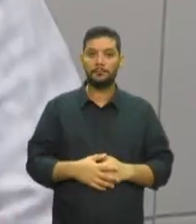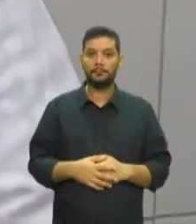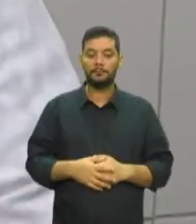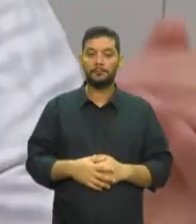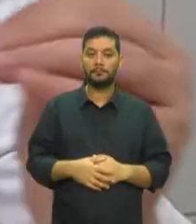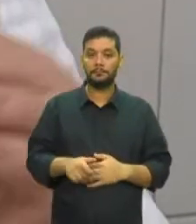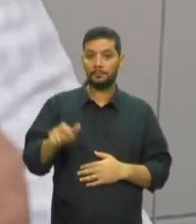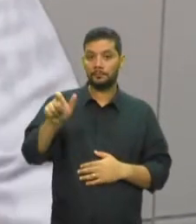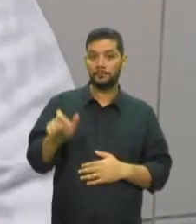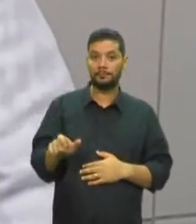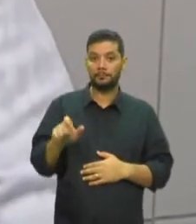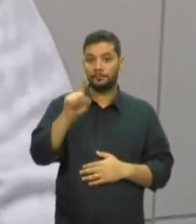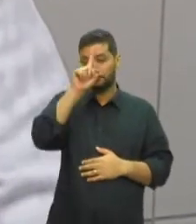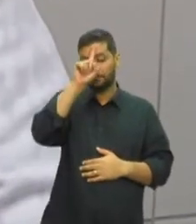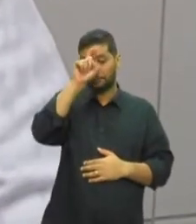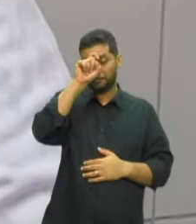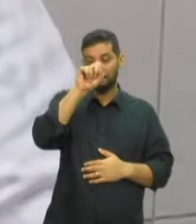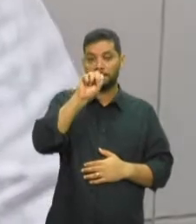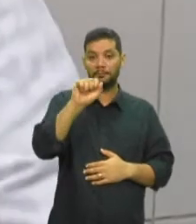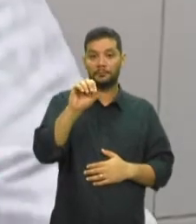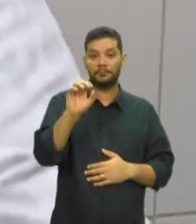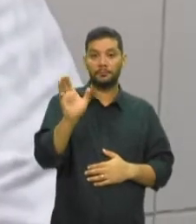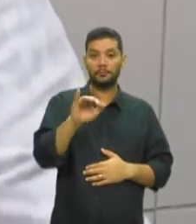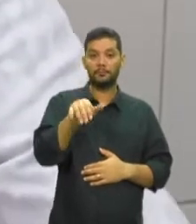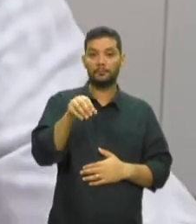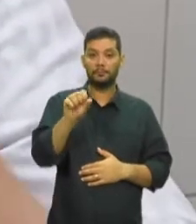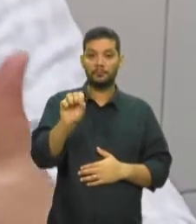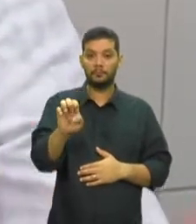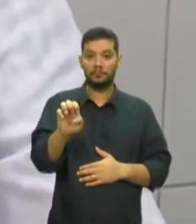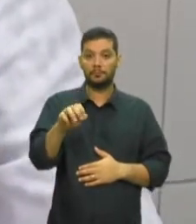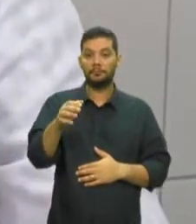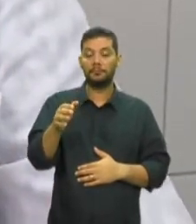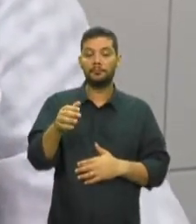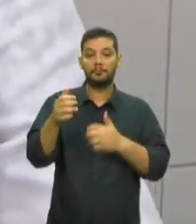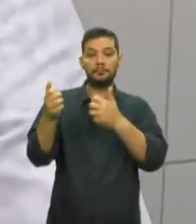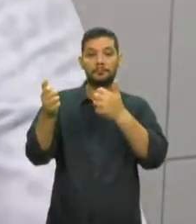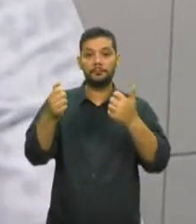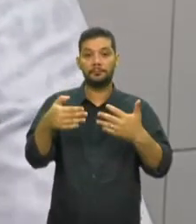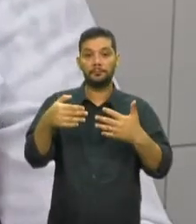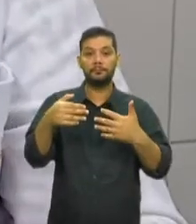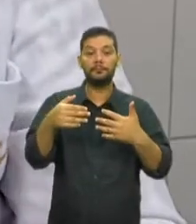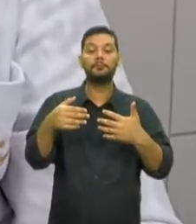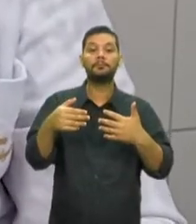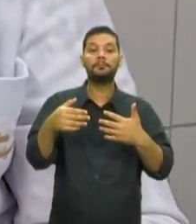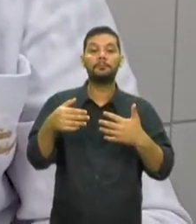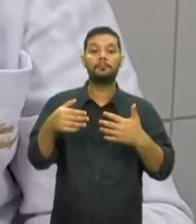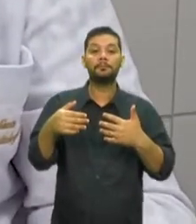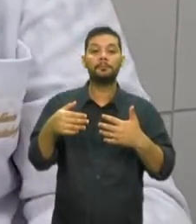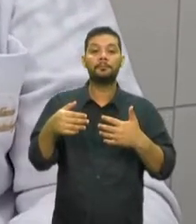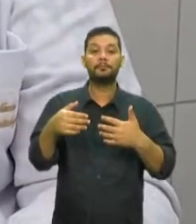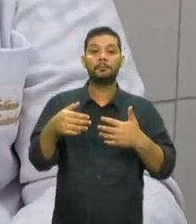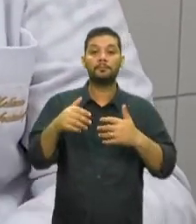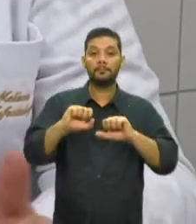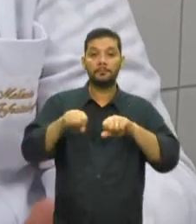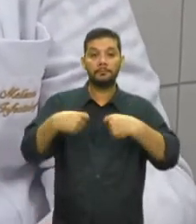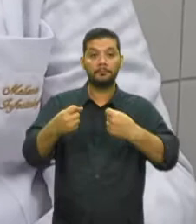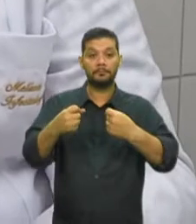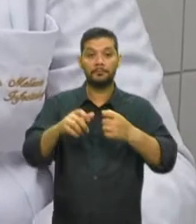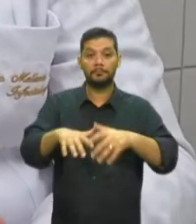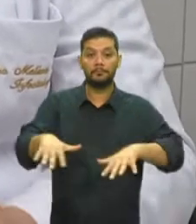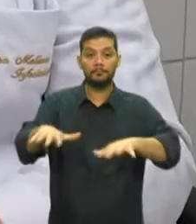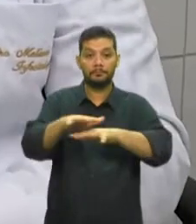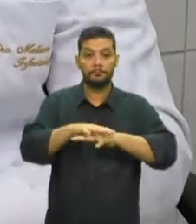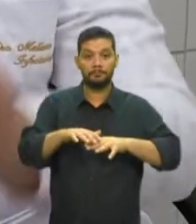infectologista do Hospital São José, Melissa Medeiros, enfatiza a importância do reforço para o público idoso,